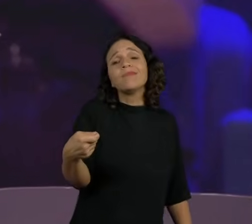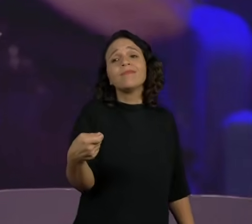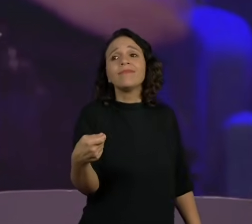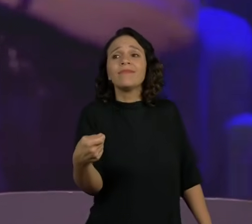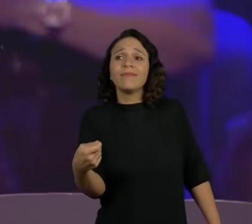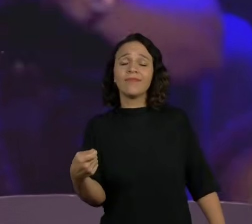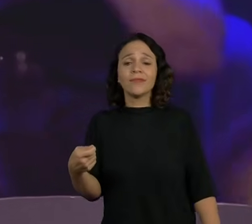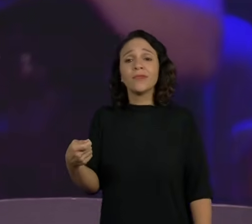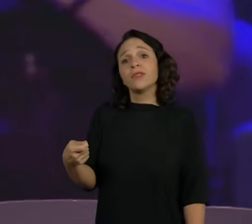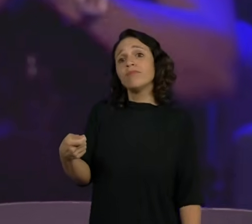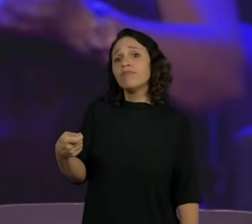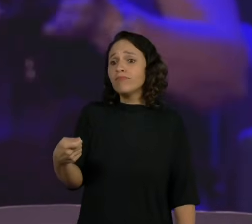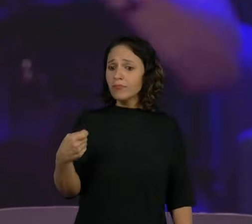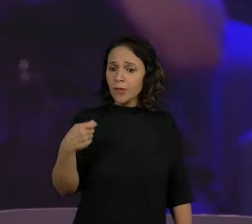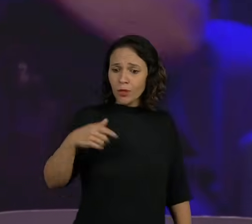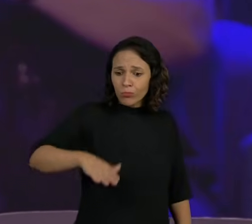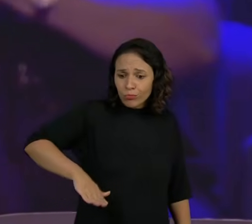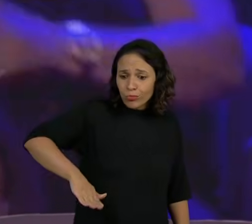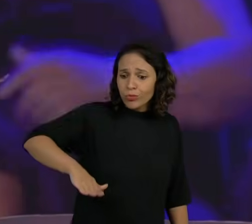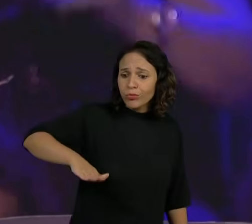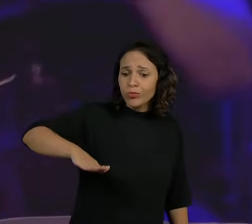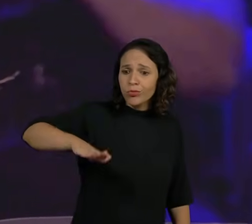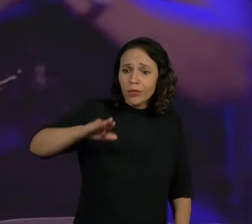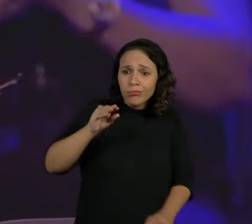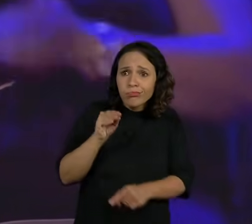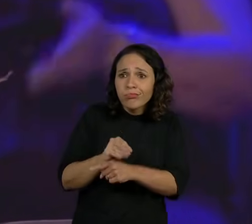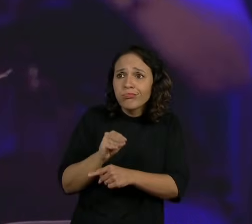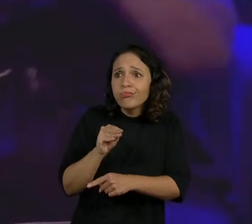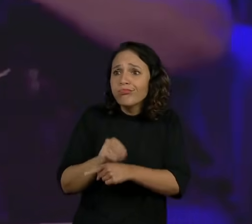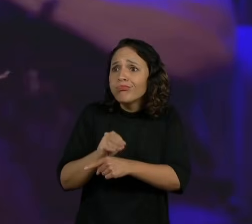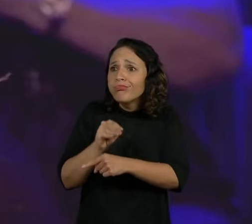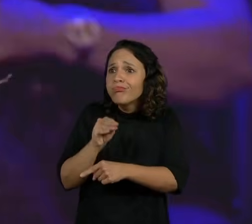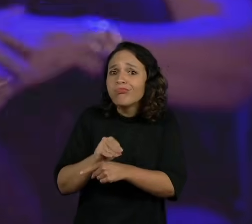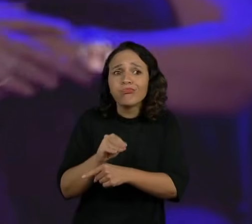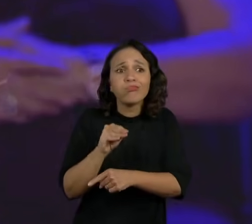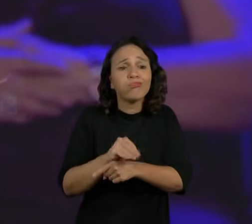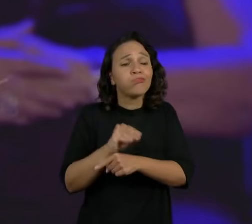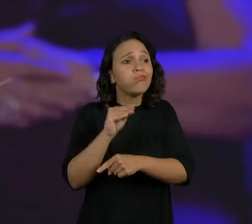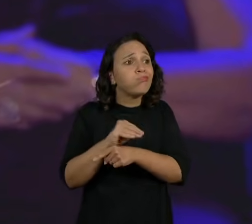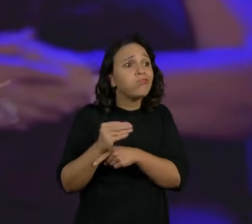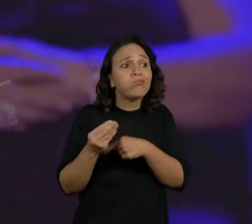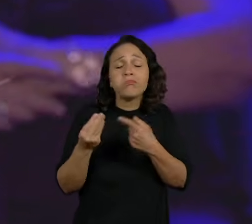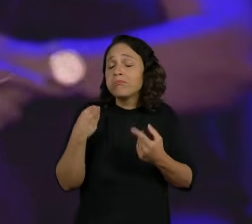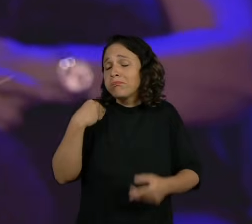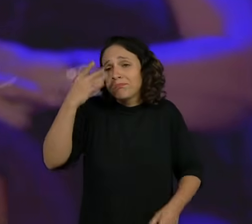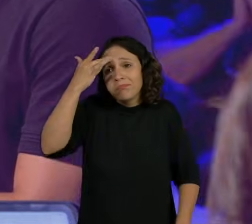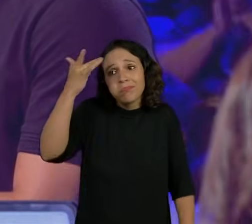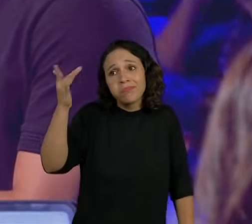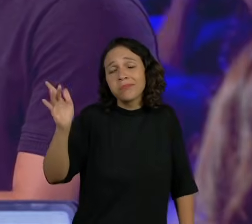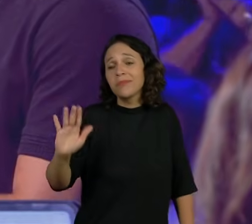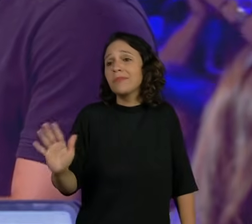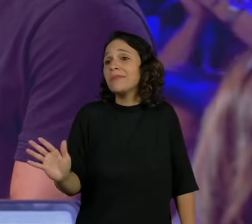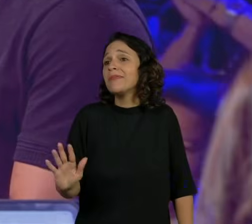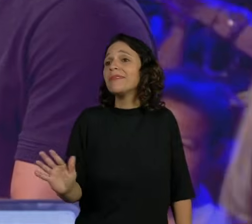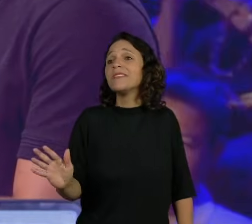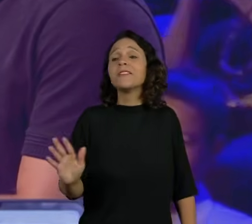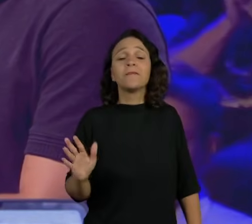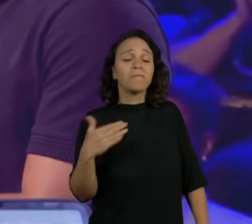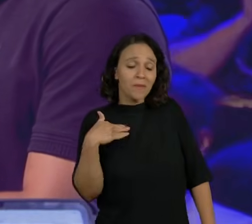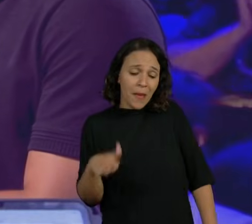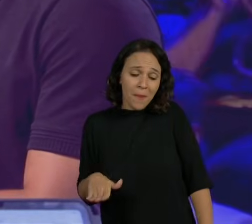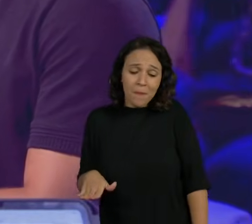foi levando, não sei lhe explicar. Fui assim levando ele a me levar. E na